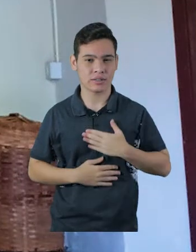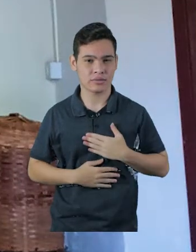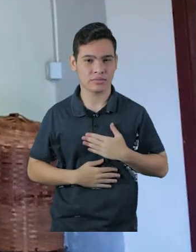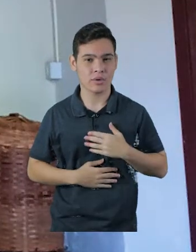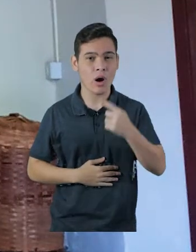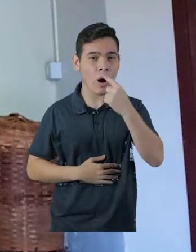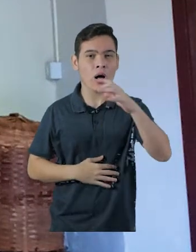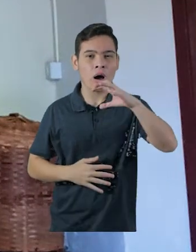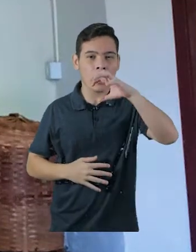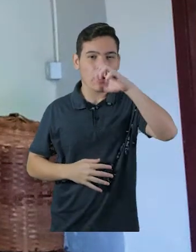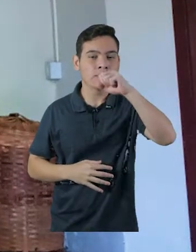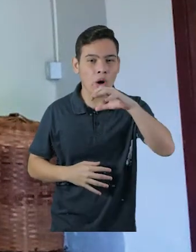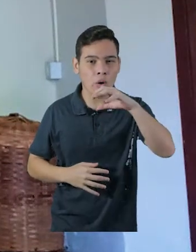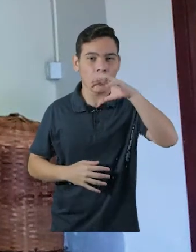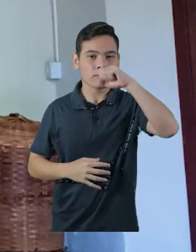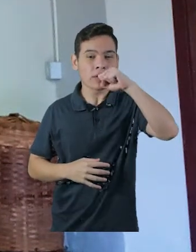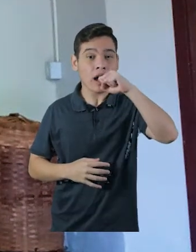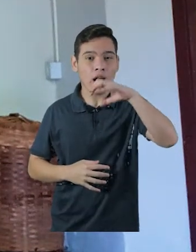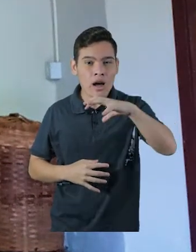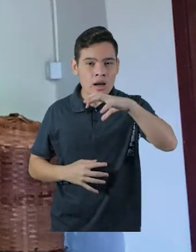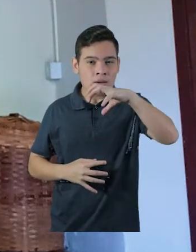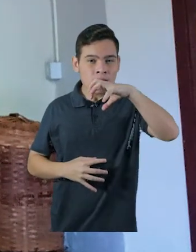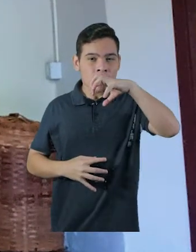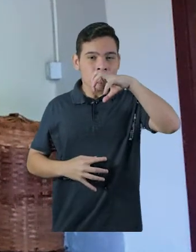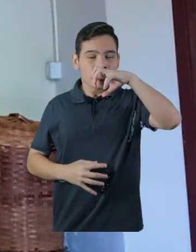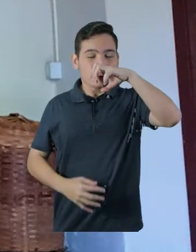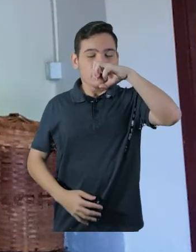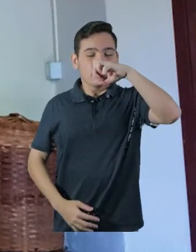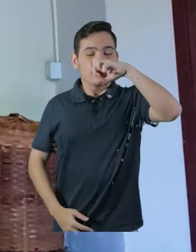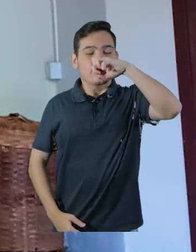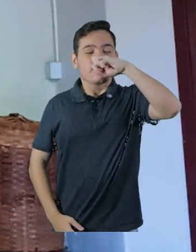Deixa a respiração ser profunda.